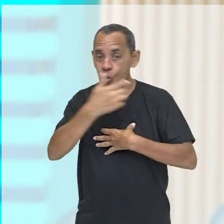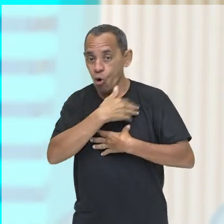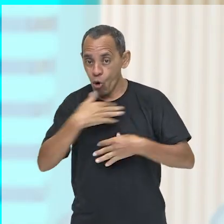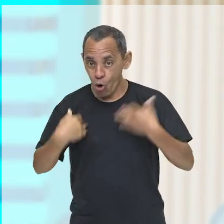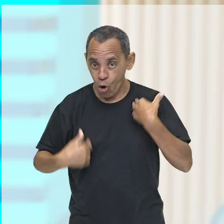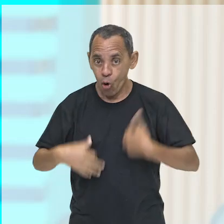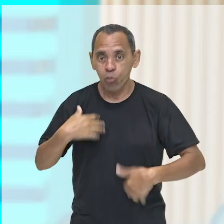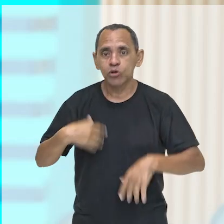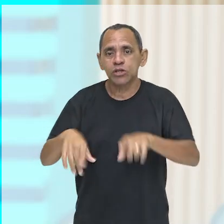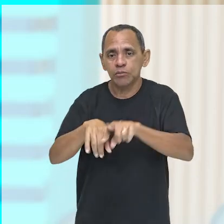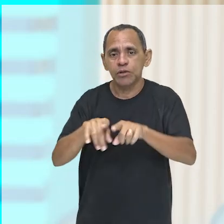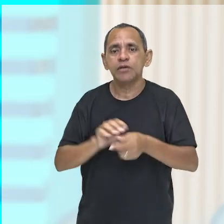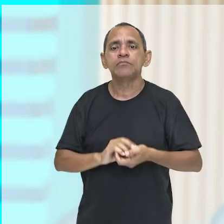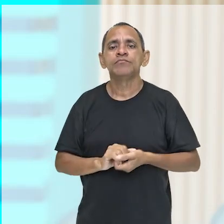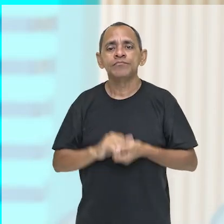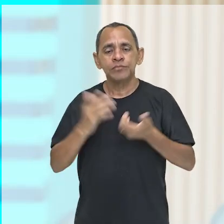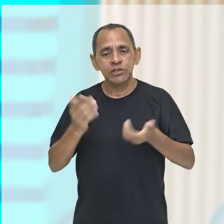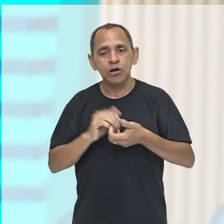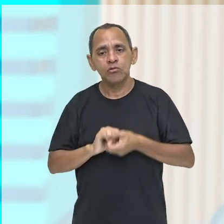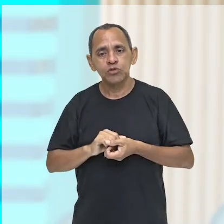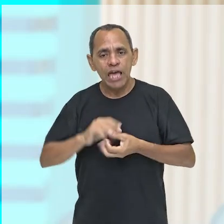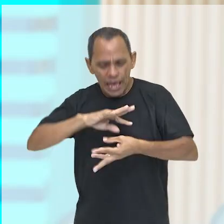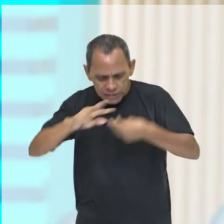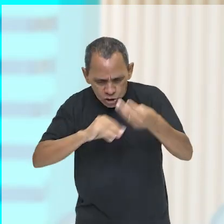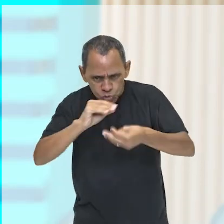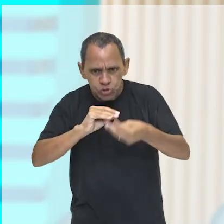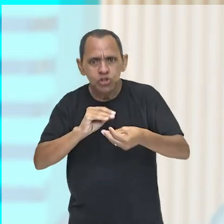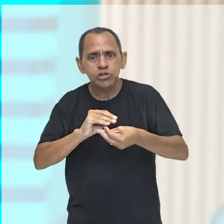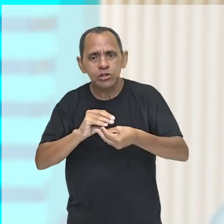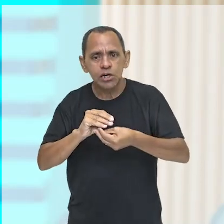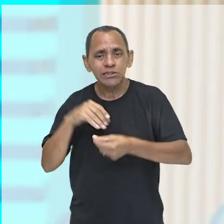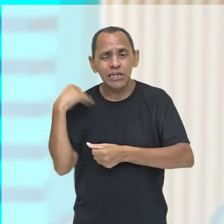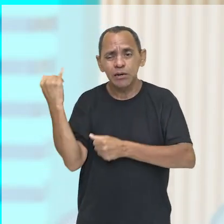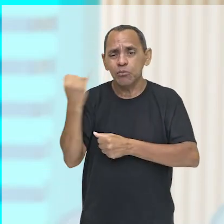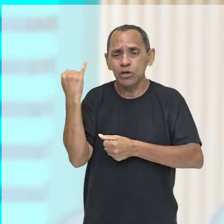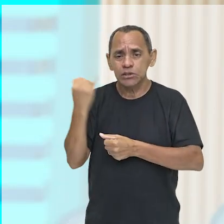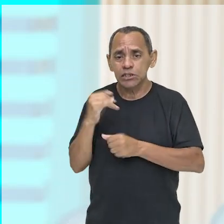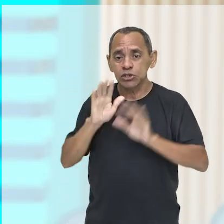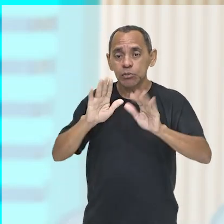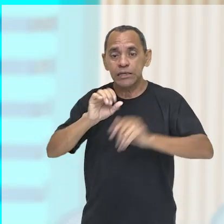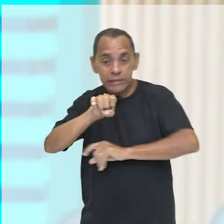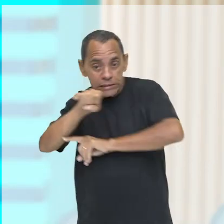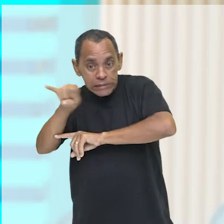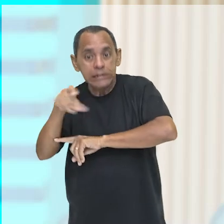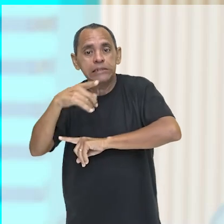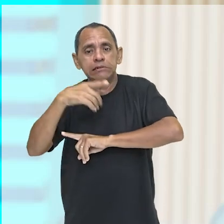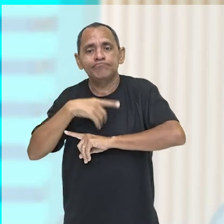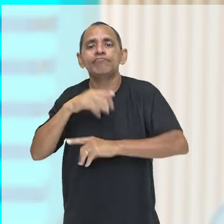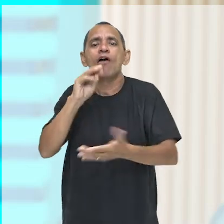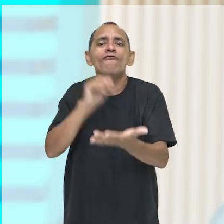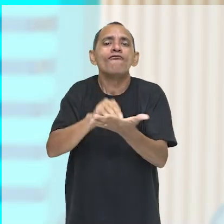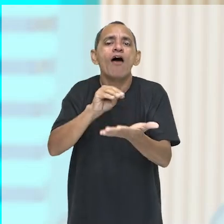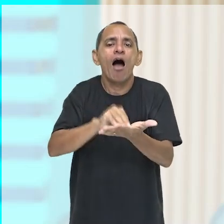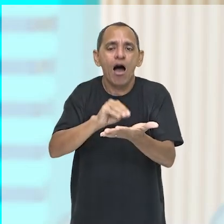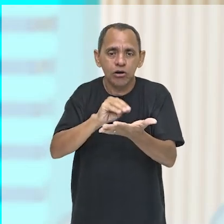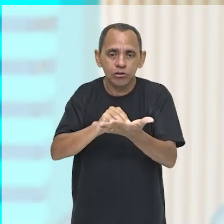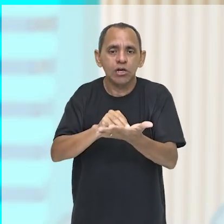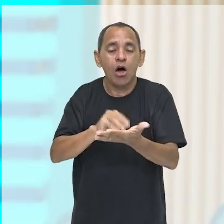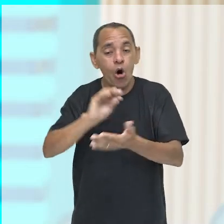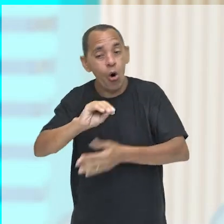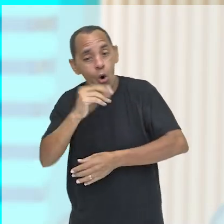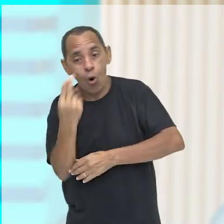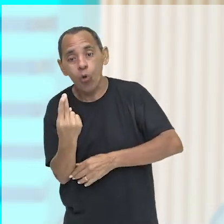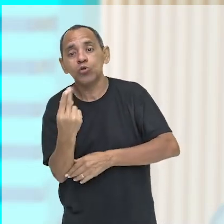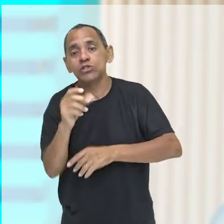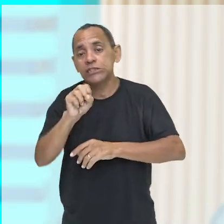é por isso que ela é tão importante. E a falta dela ou a ineficácia dela